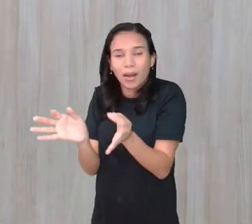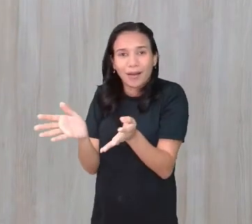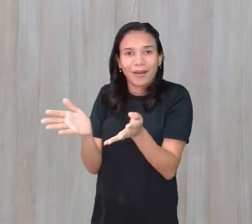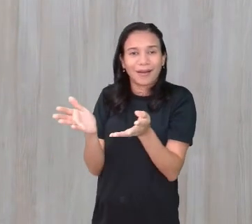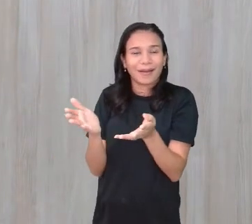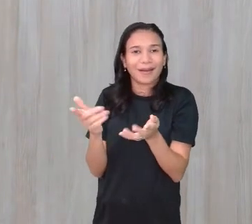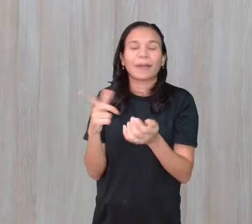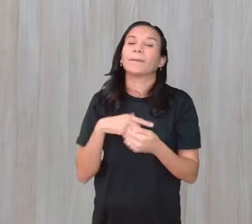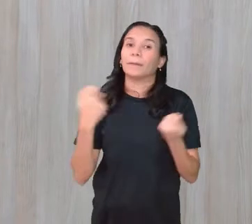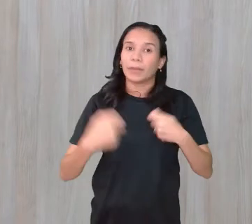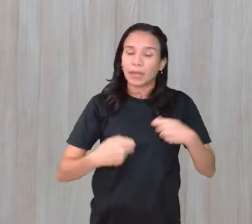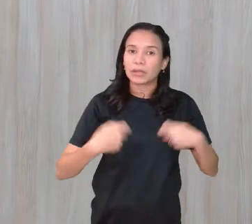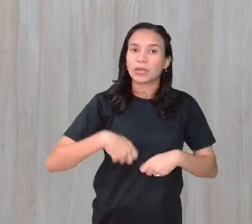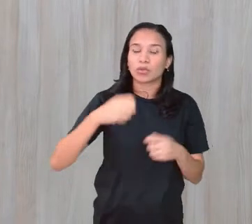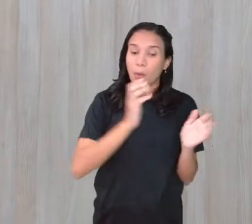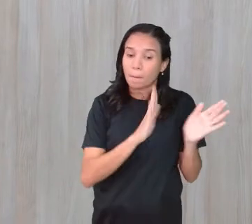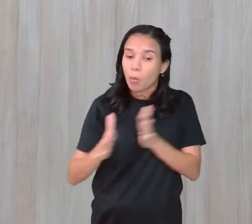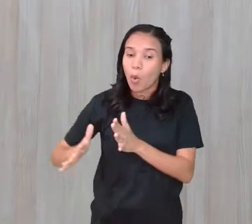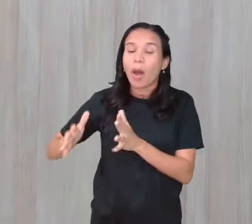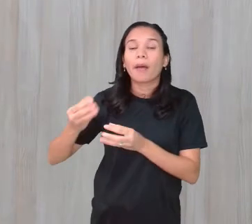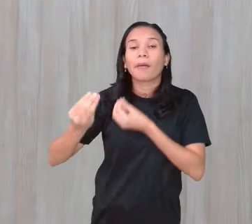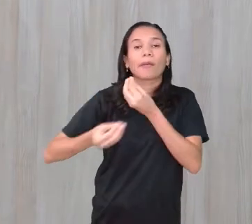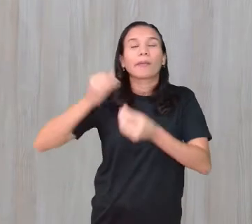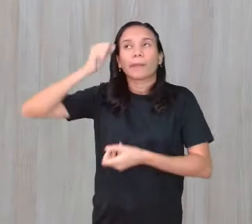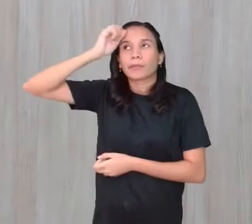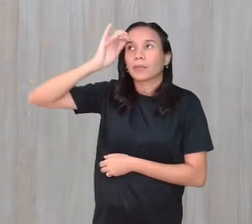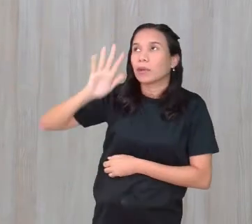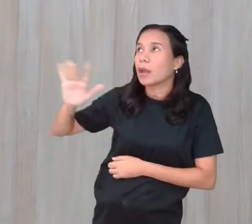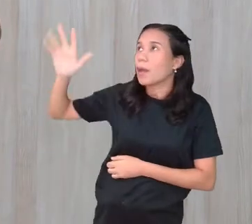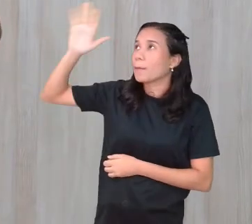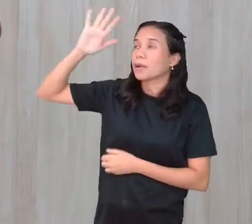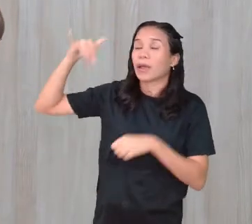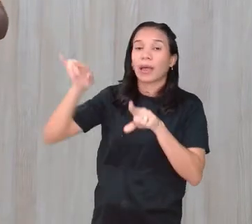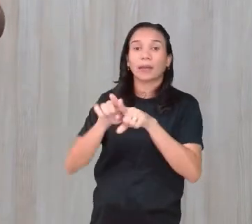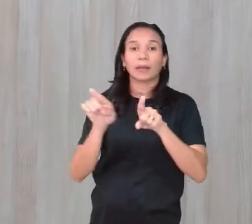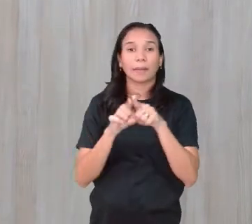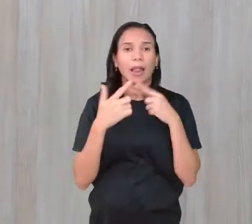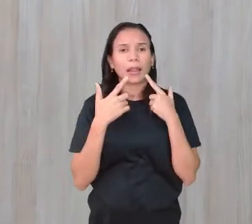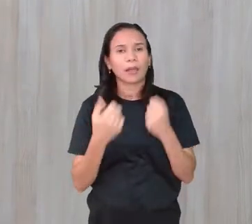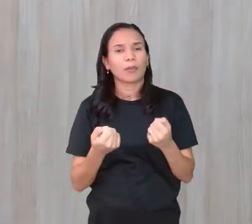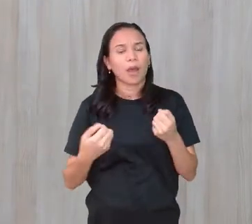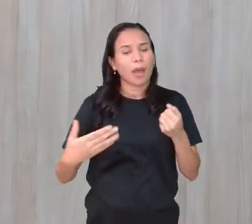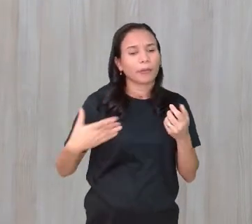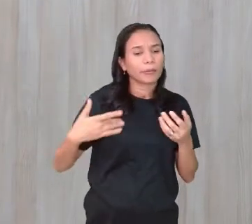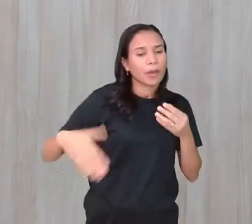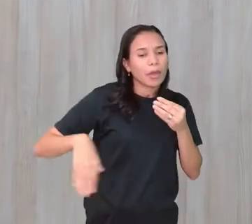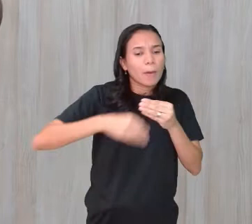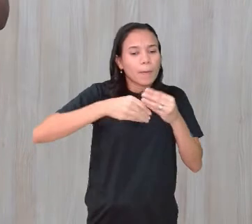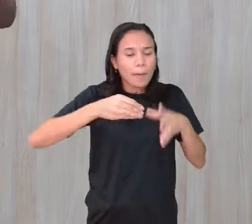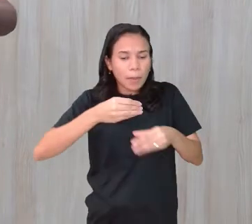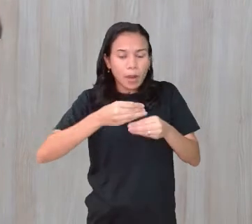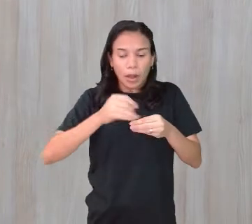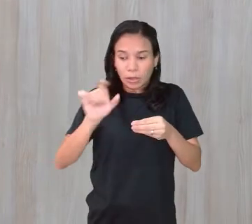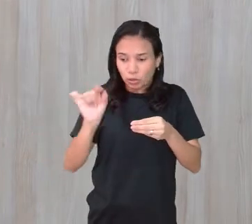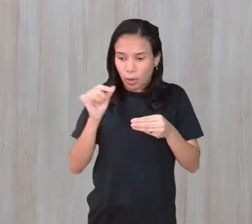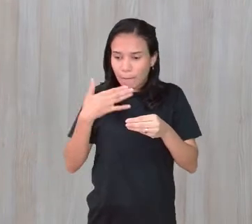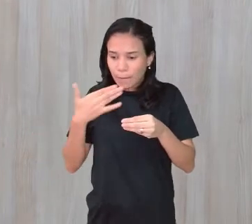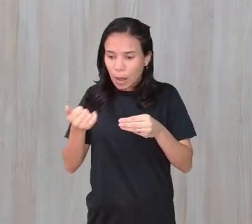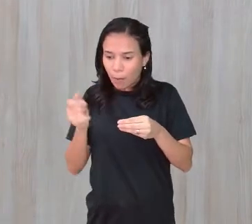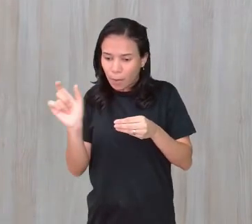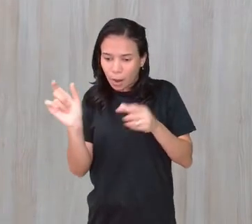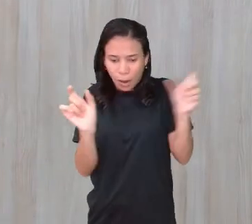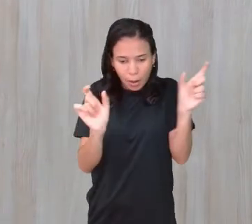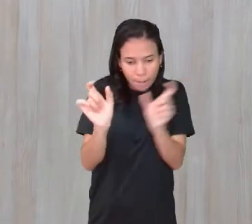ter um processo imaginativo e um processo linguístico, né, composicional ali, de escolha de palavras, até